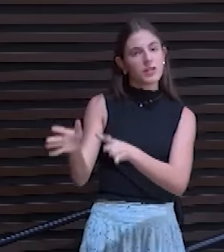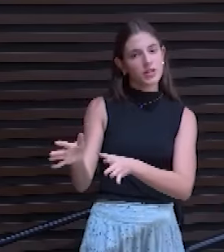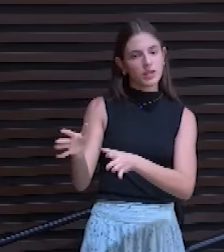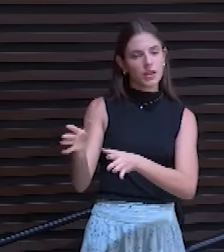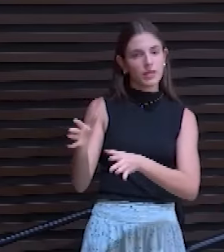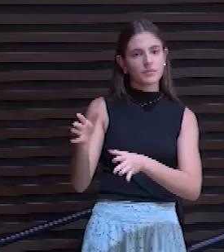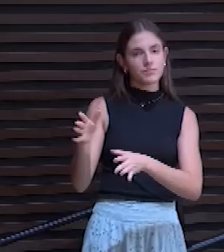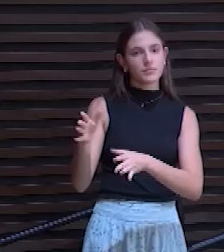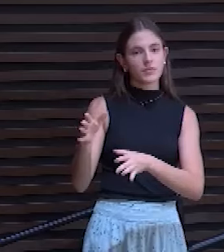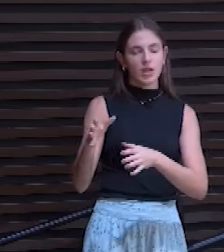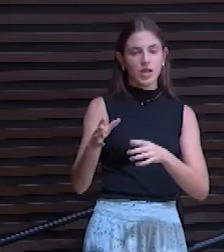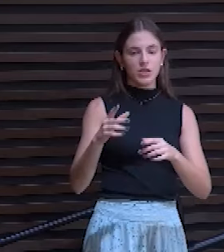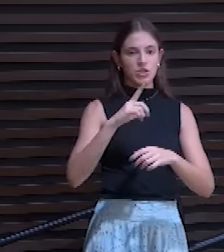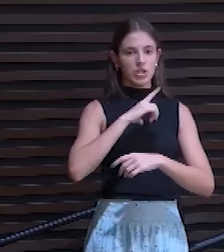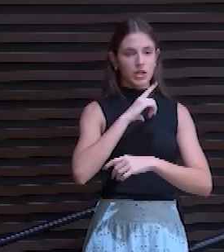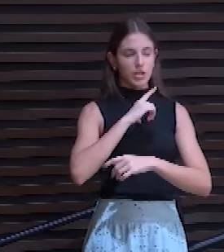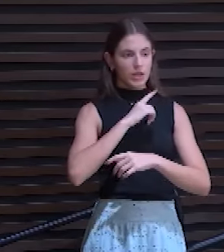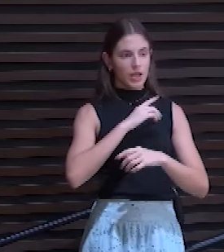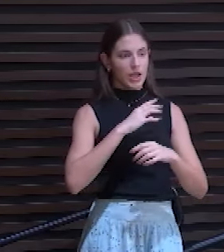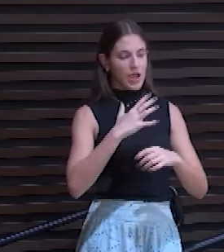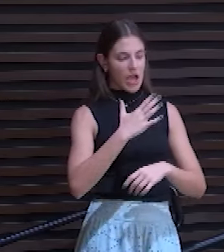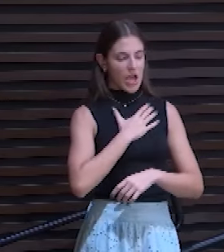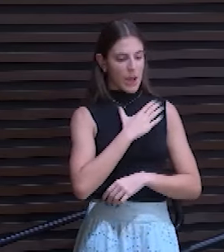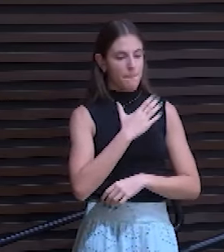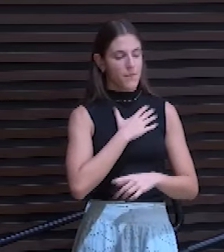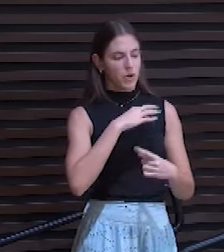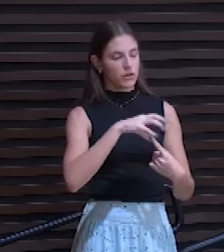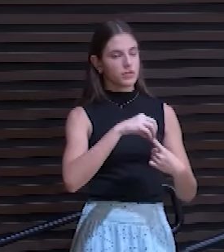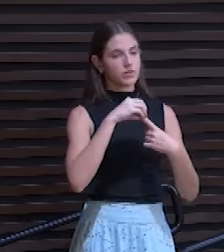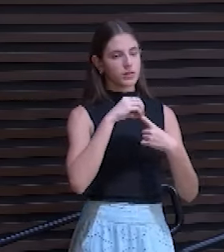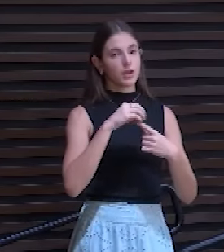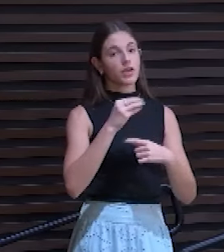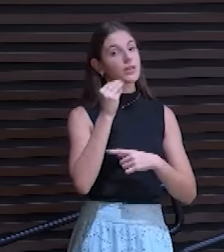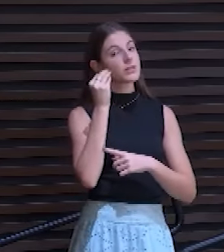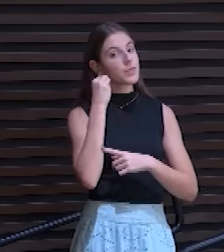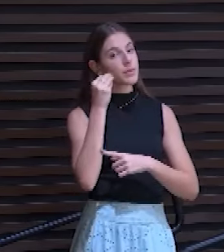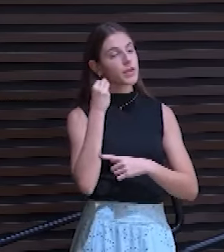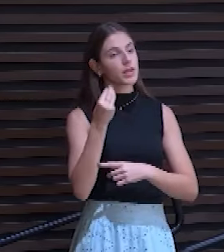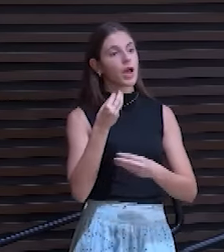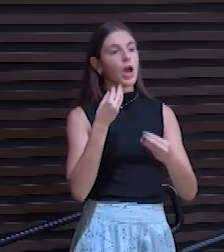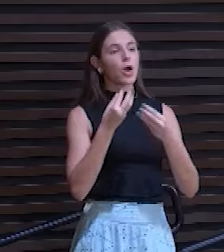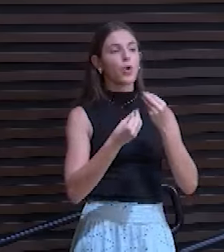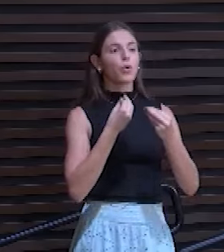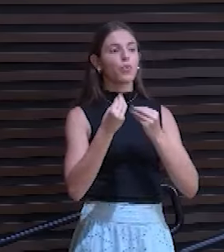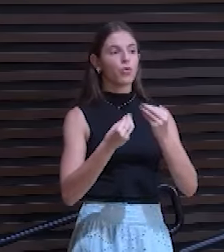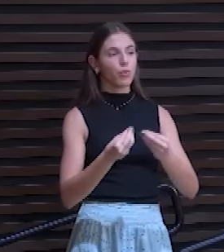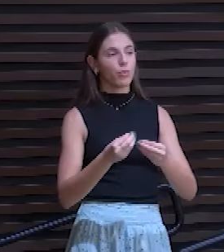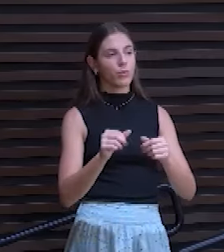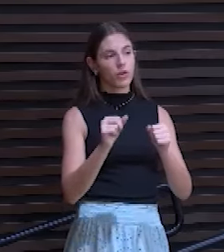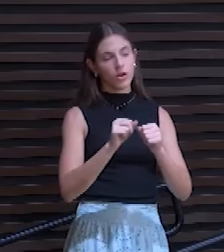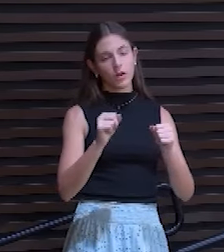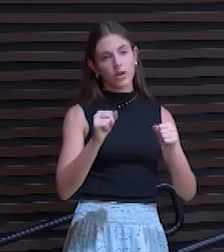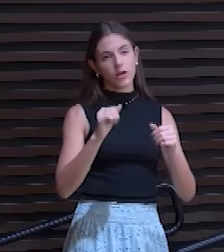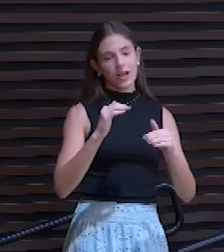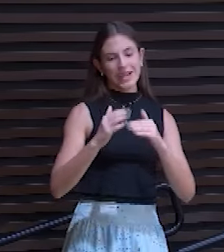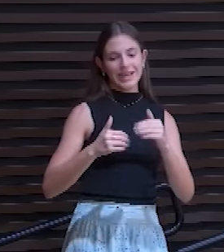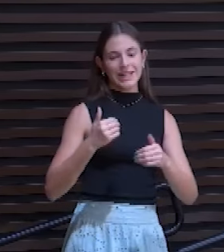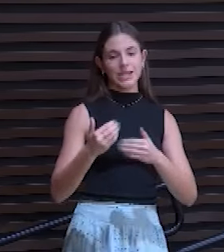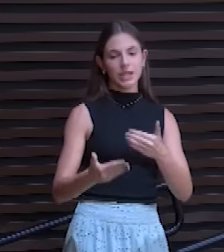começar a experimentar o que é criar filhos, quando está ciente de ter sido chamado